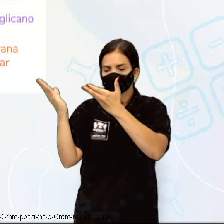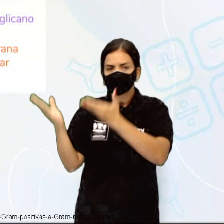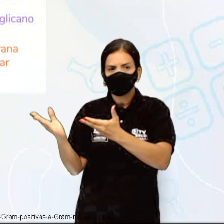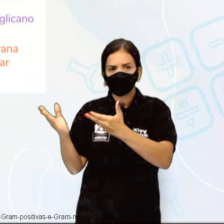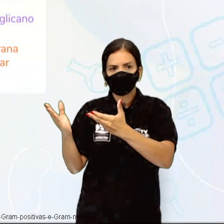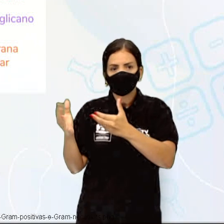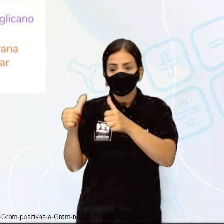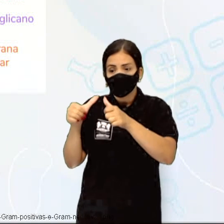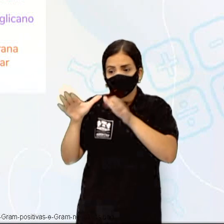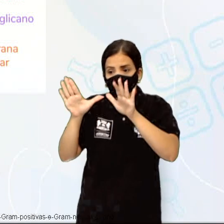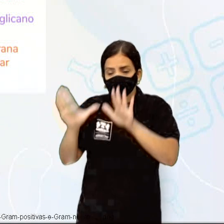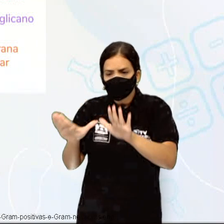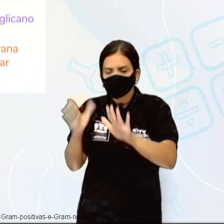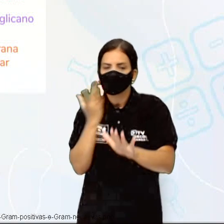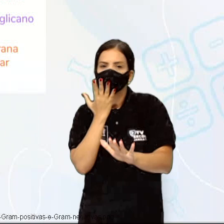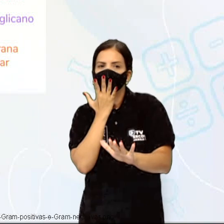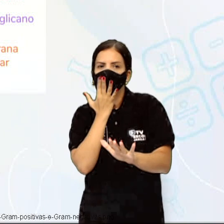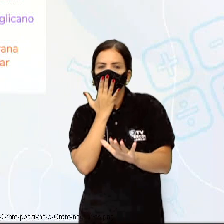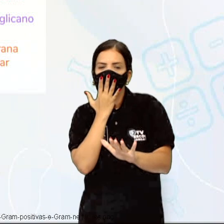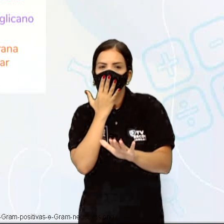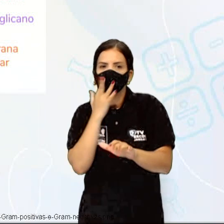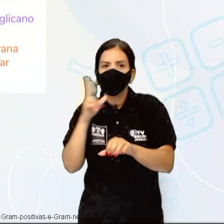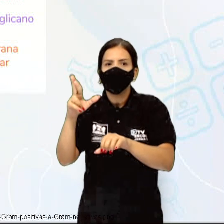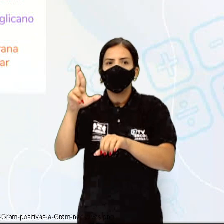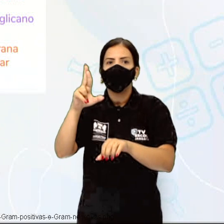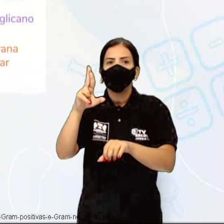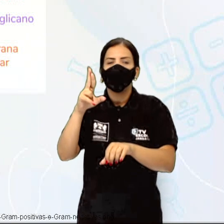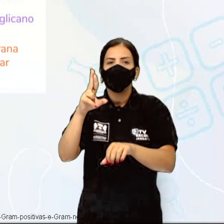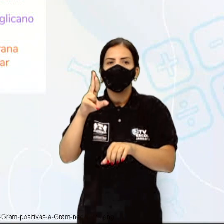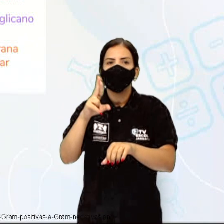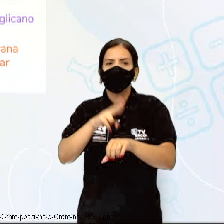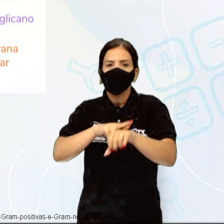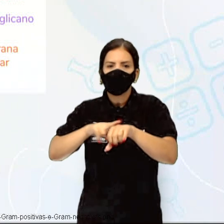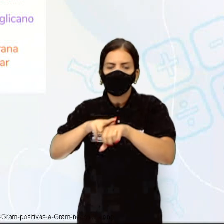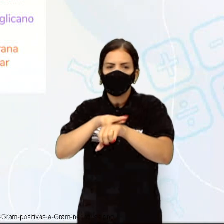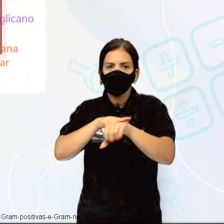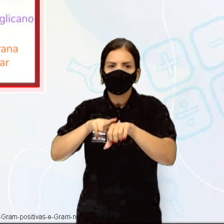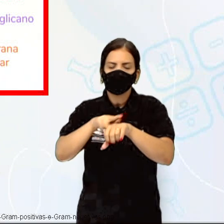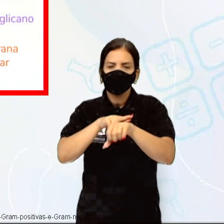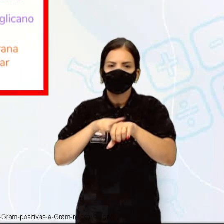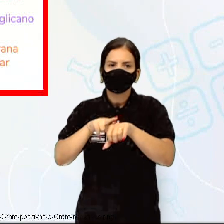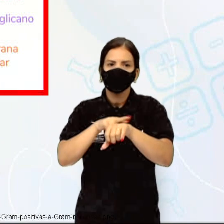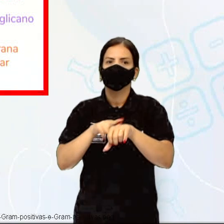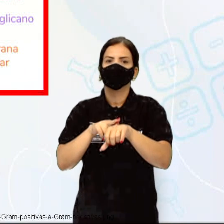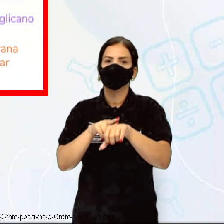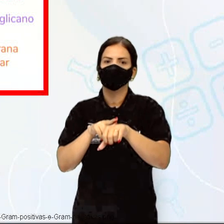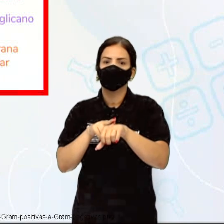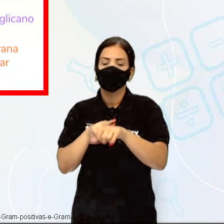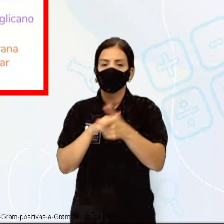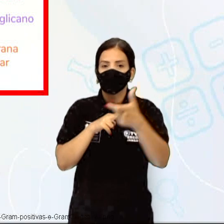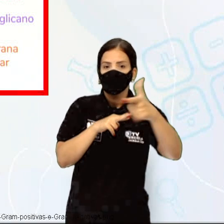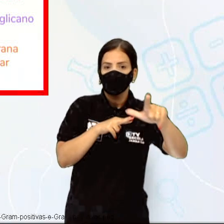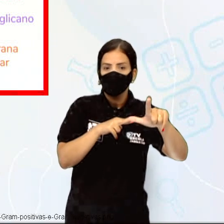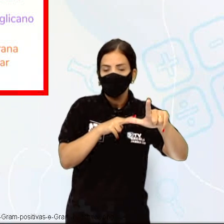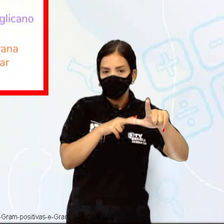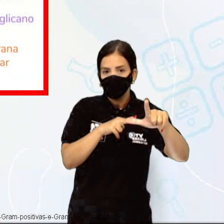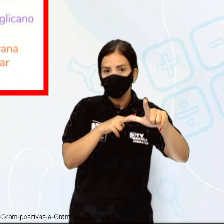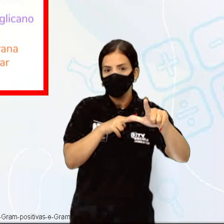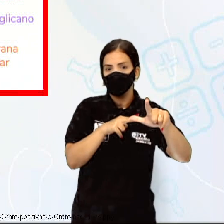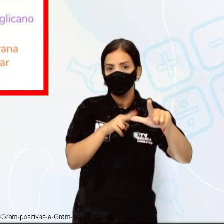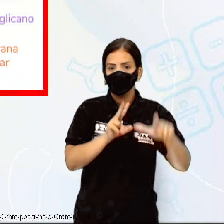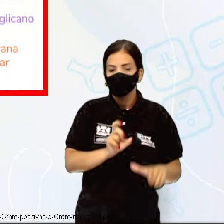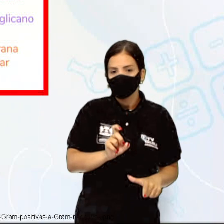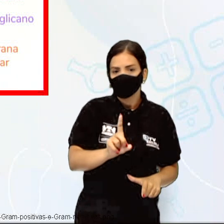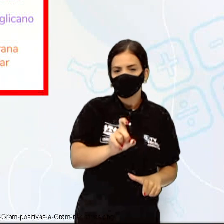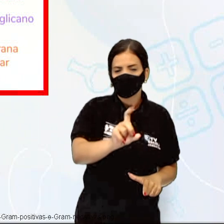vai fixar o corante roxo, que é utilizado na coloração de gram. Já nas bactérias gram-negativas, a gente tem uma